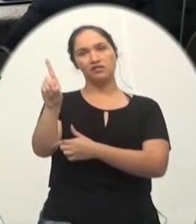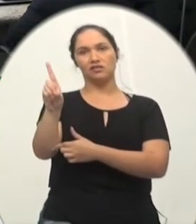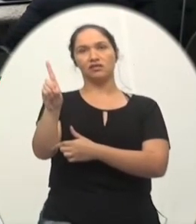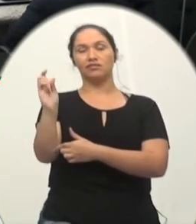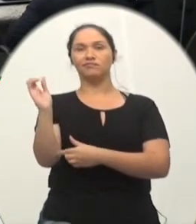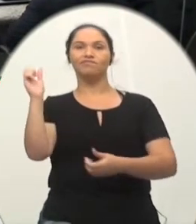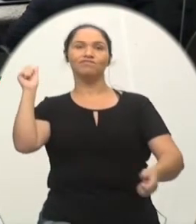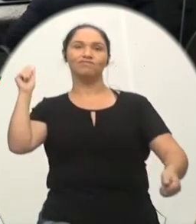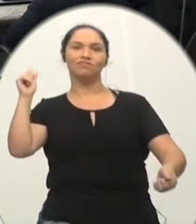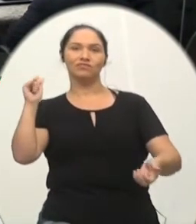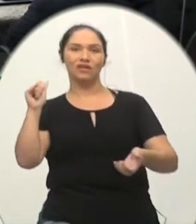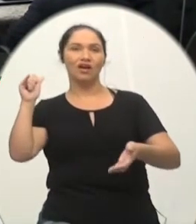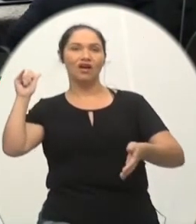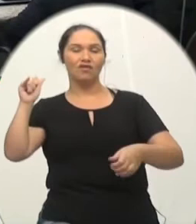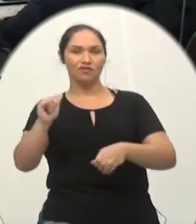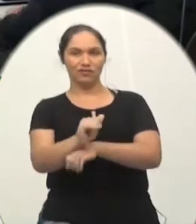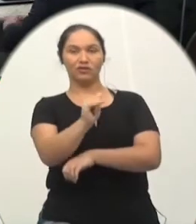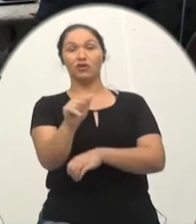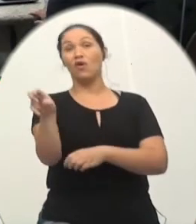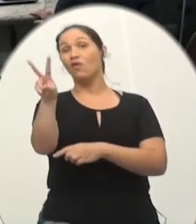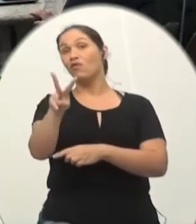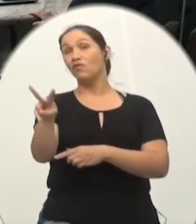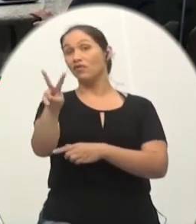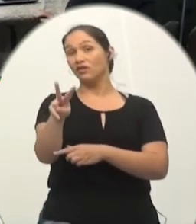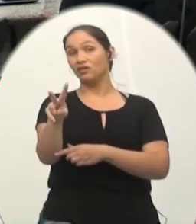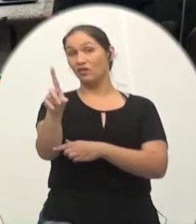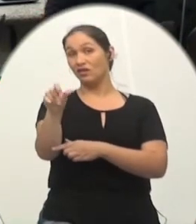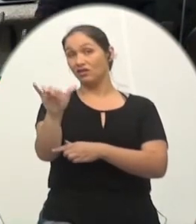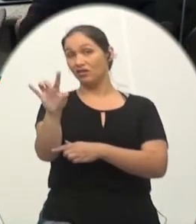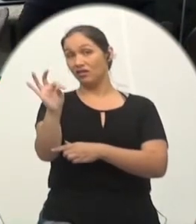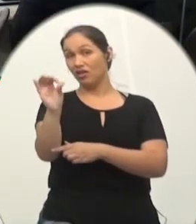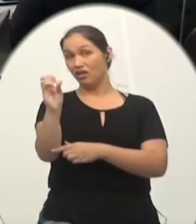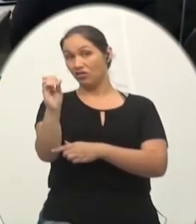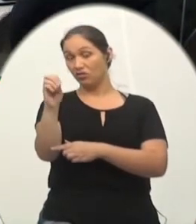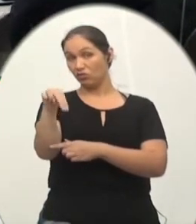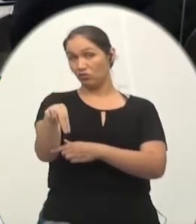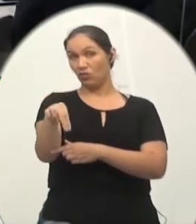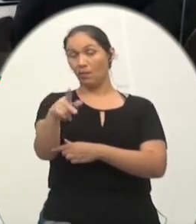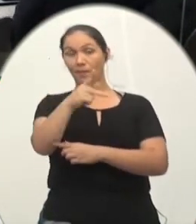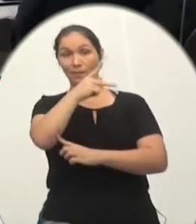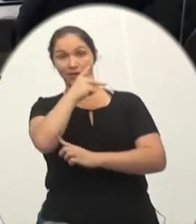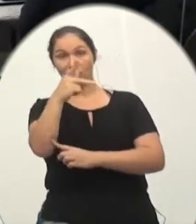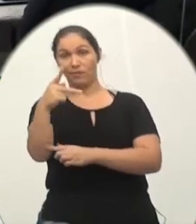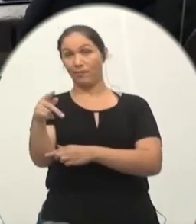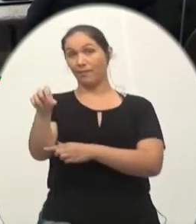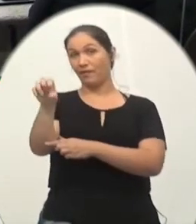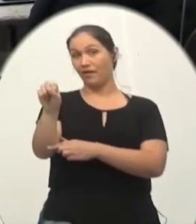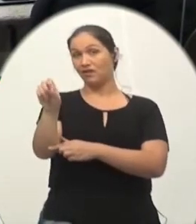Ausente. Como vota o vereador Dailton Felzer, do PSDB?